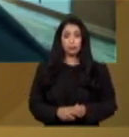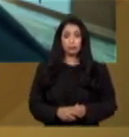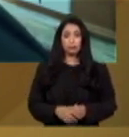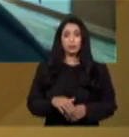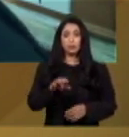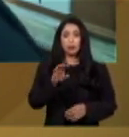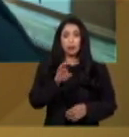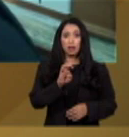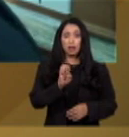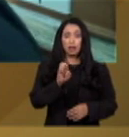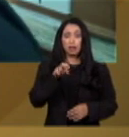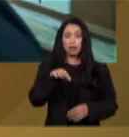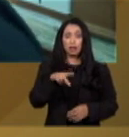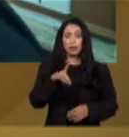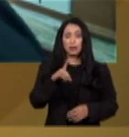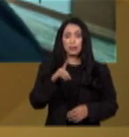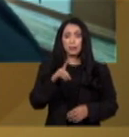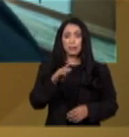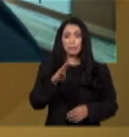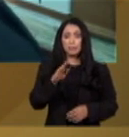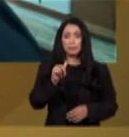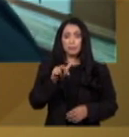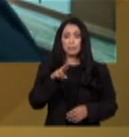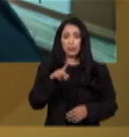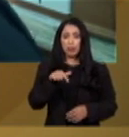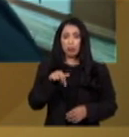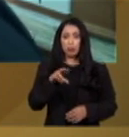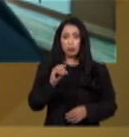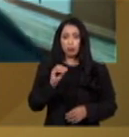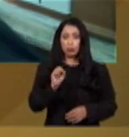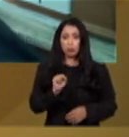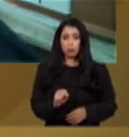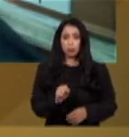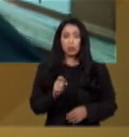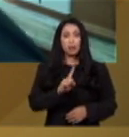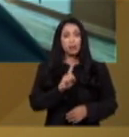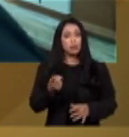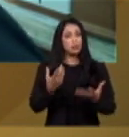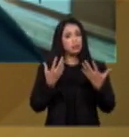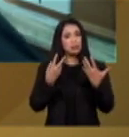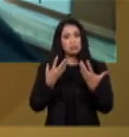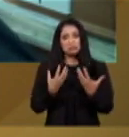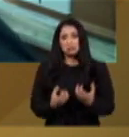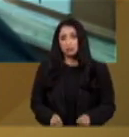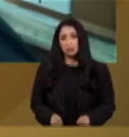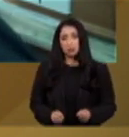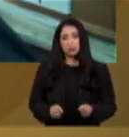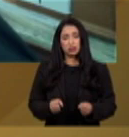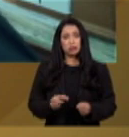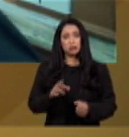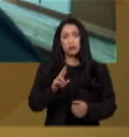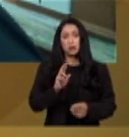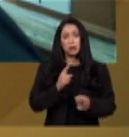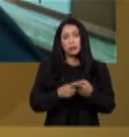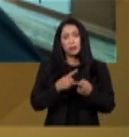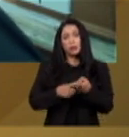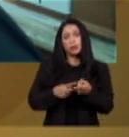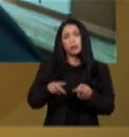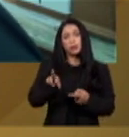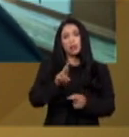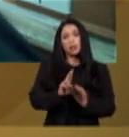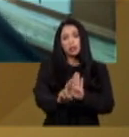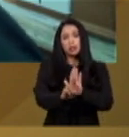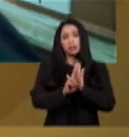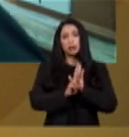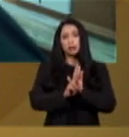de divergência. Quanto à matéria de fundo, desprovejo esse recurso da